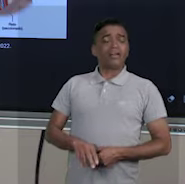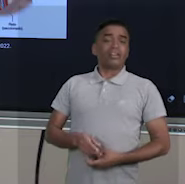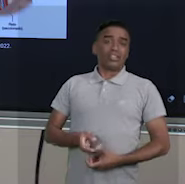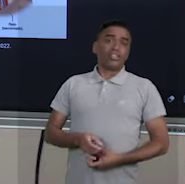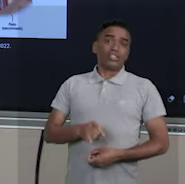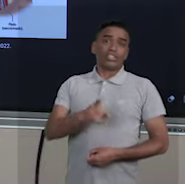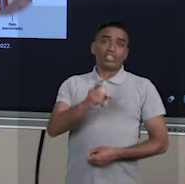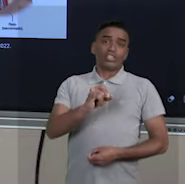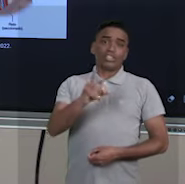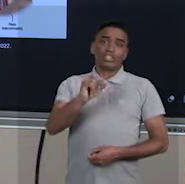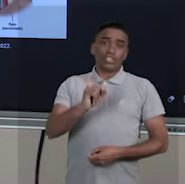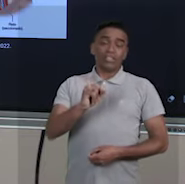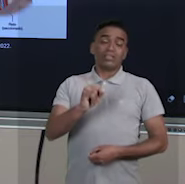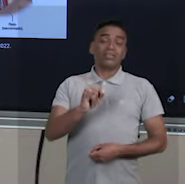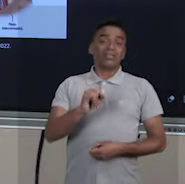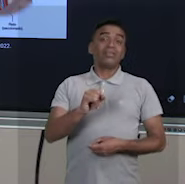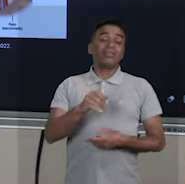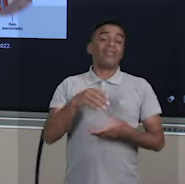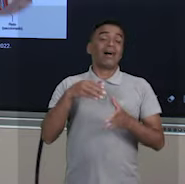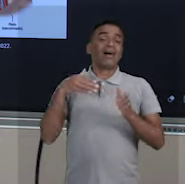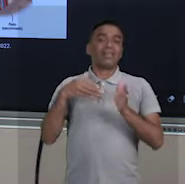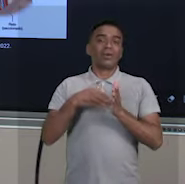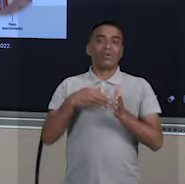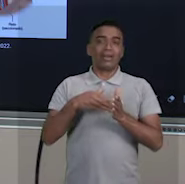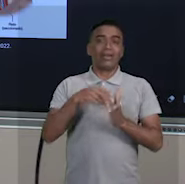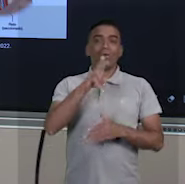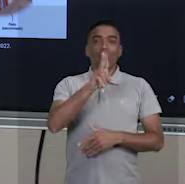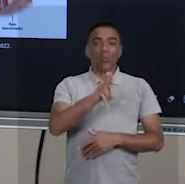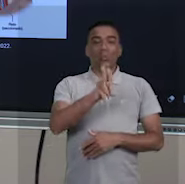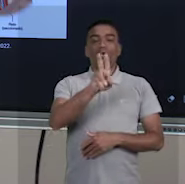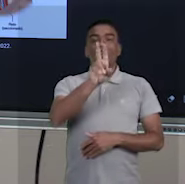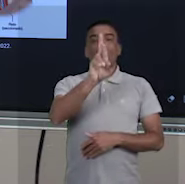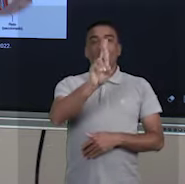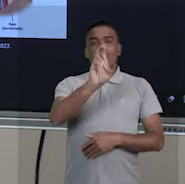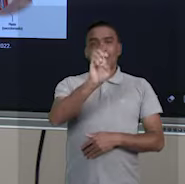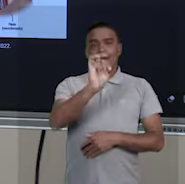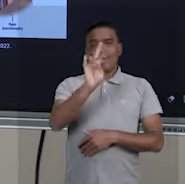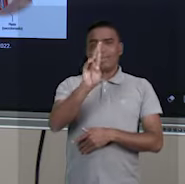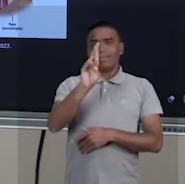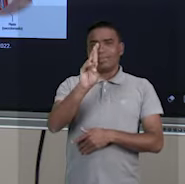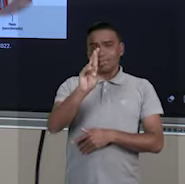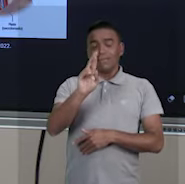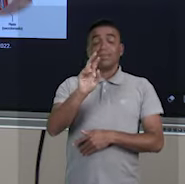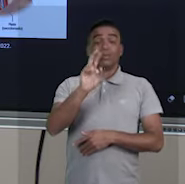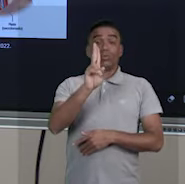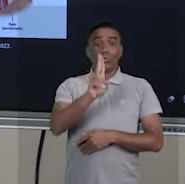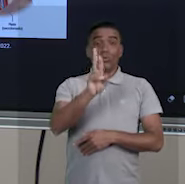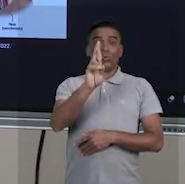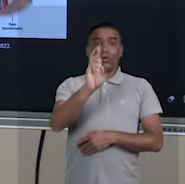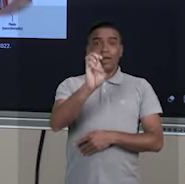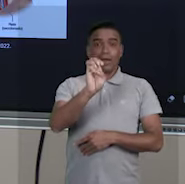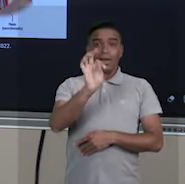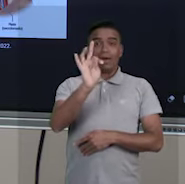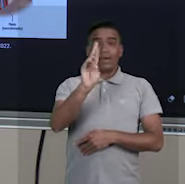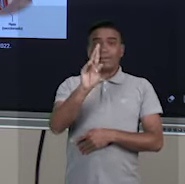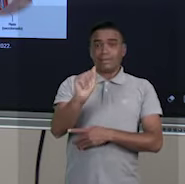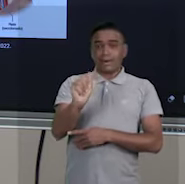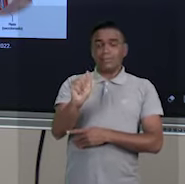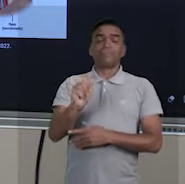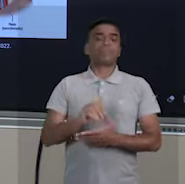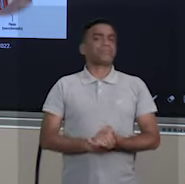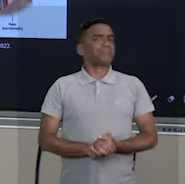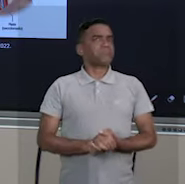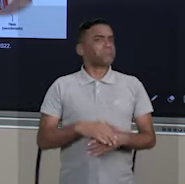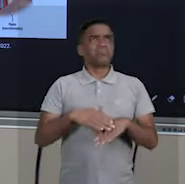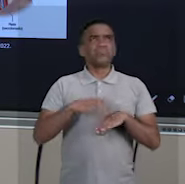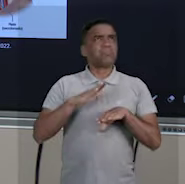para o meio externo por meio da uretra. Uma curiosidade aqui que eu gostaria de falar para vocês é o seguinte, é muito mais comum a mulher